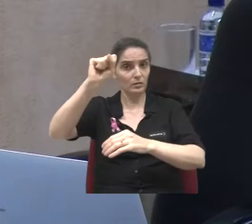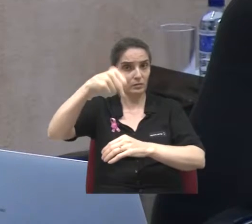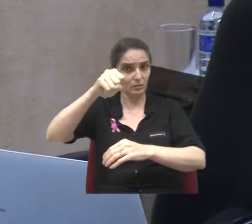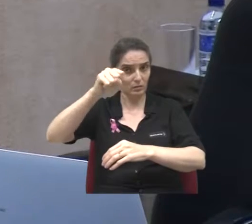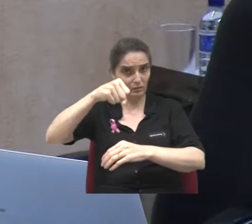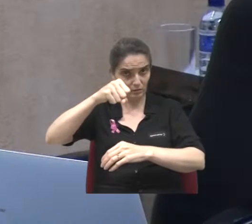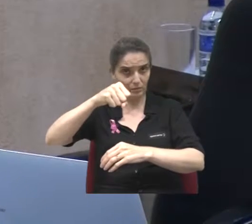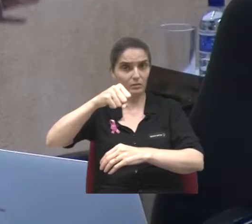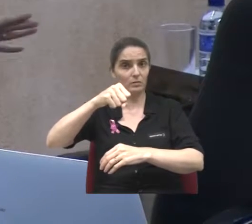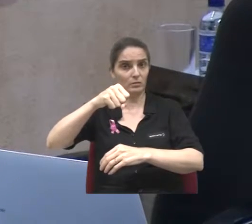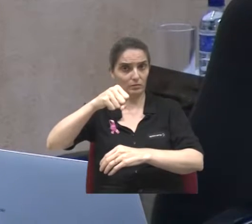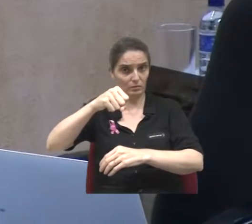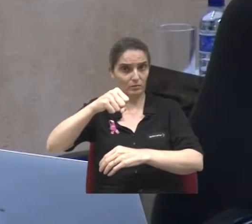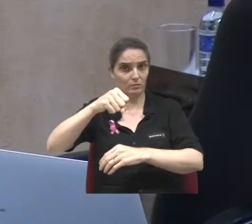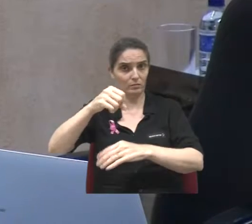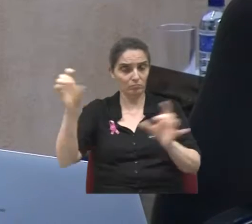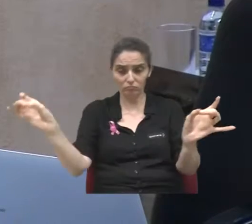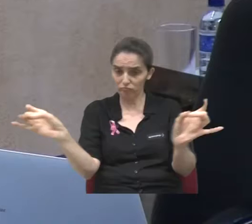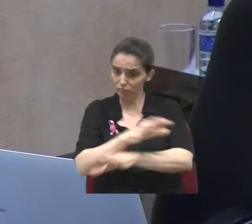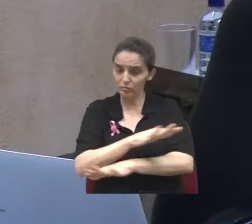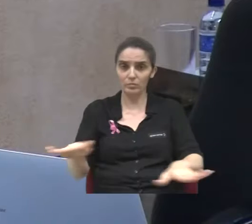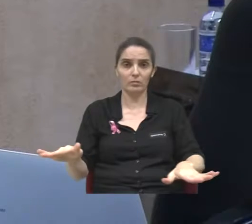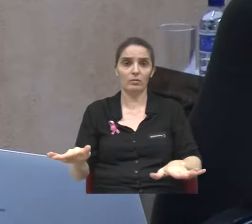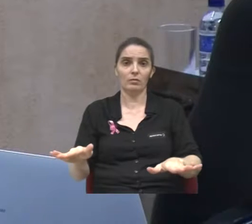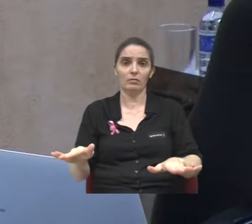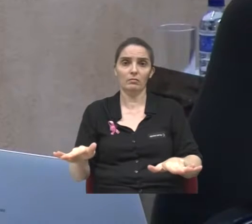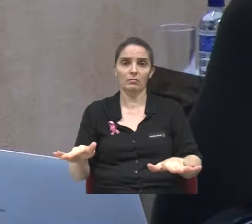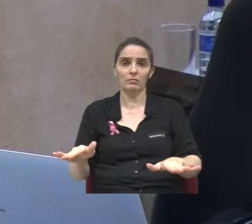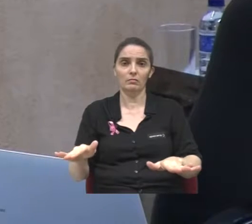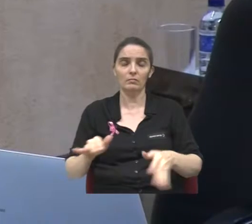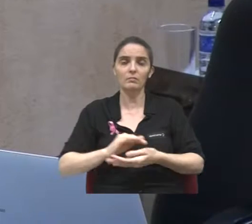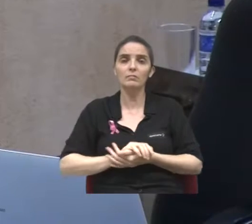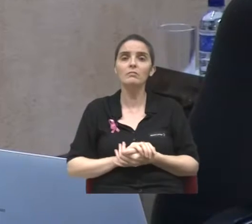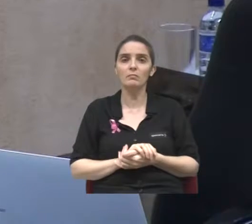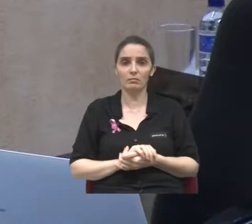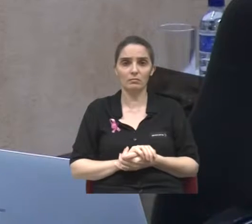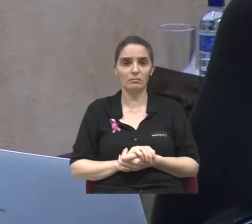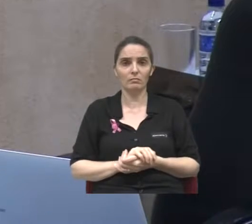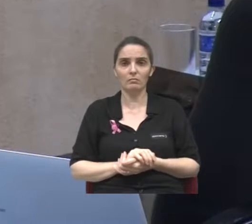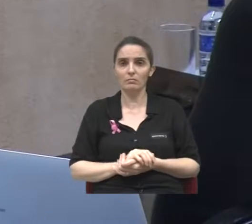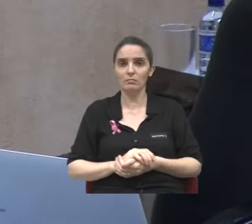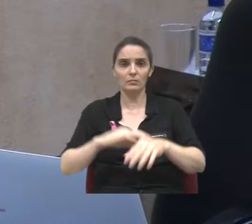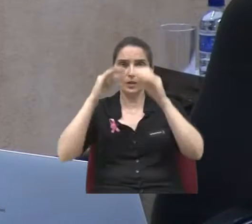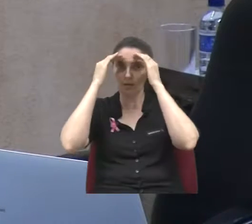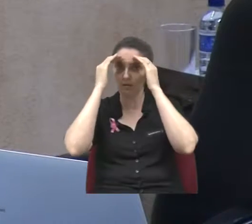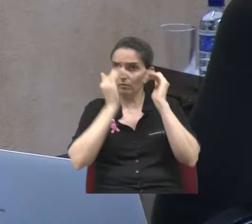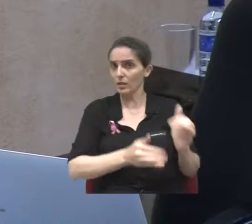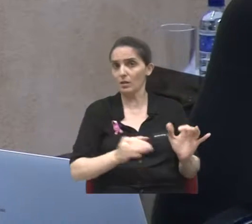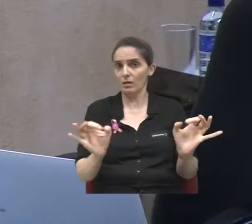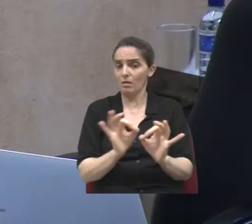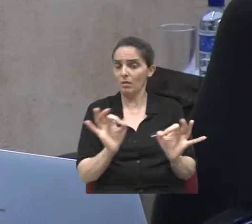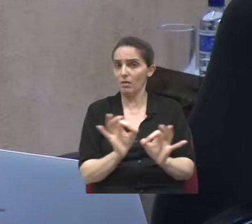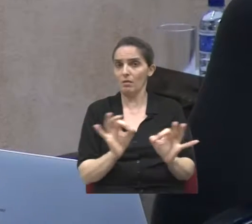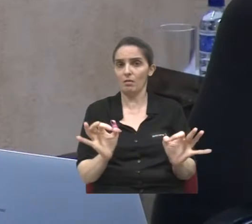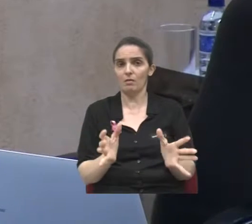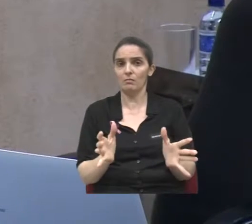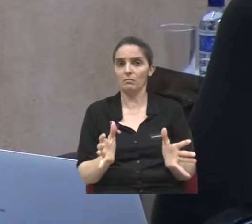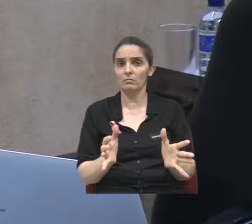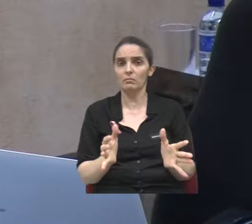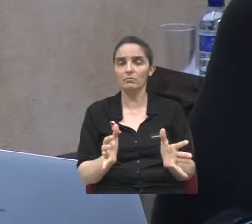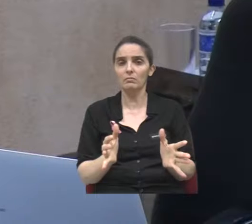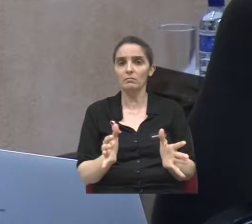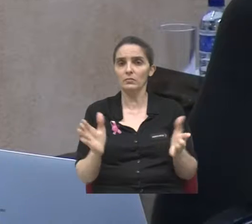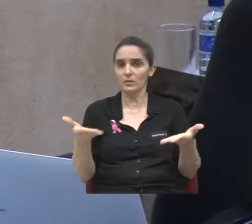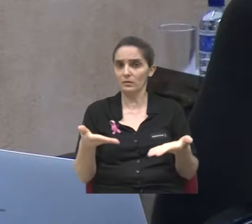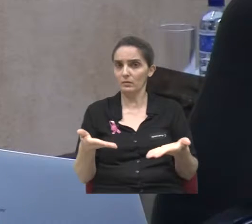Chega já uma série de desrespeitos que acontecem. Agora, uma empresa que